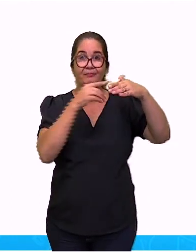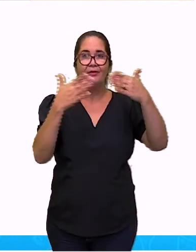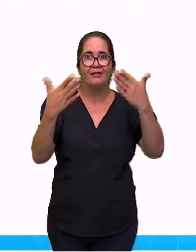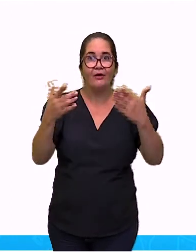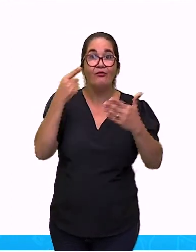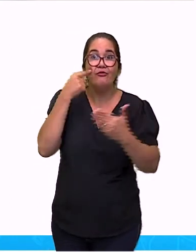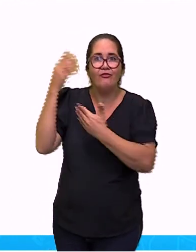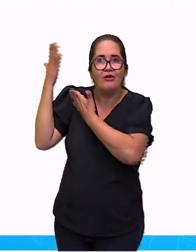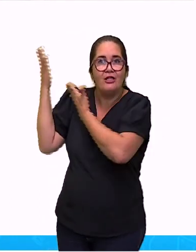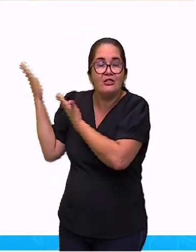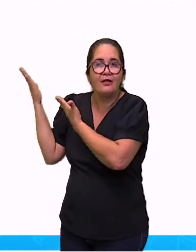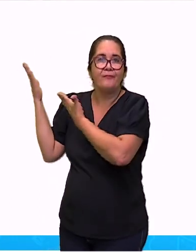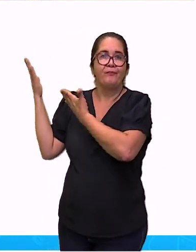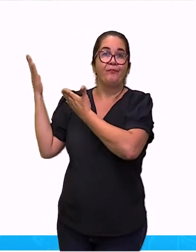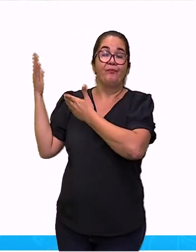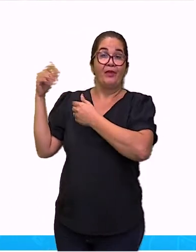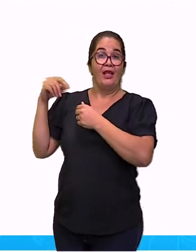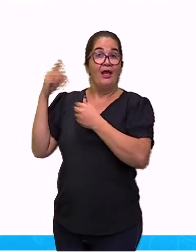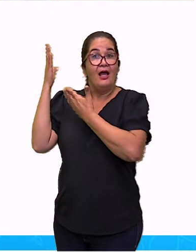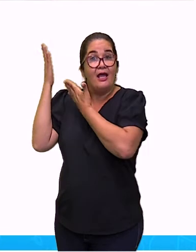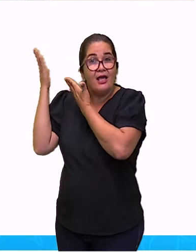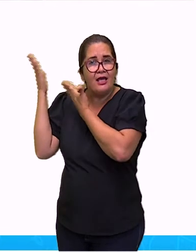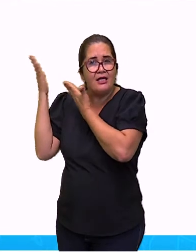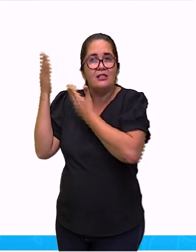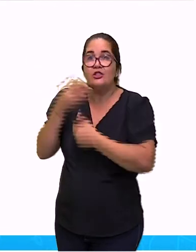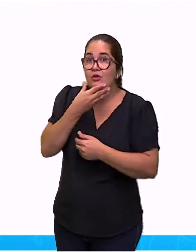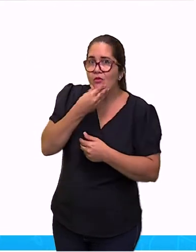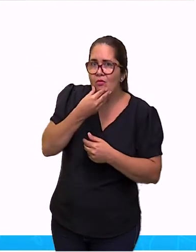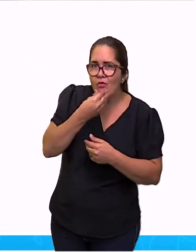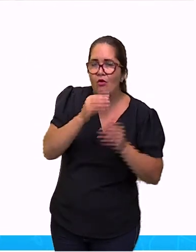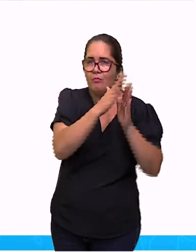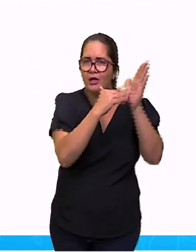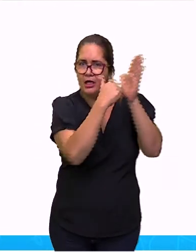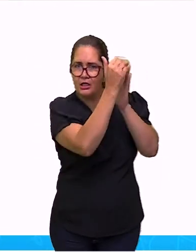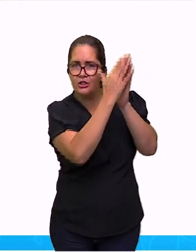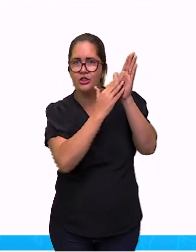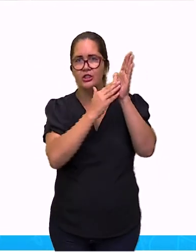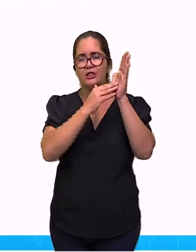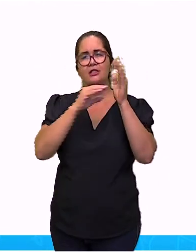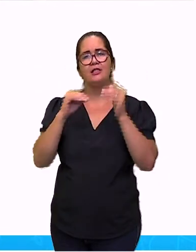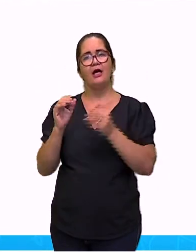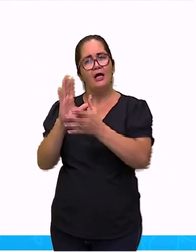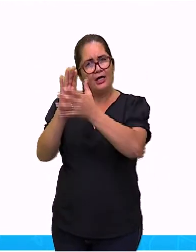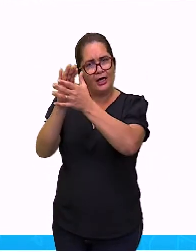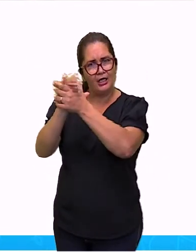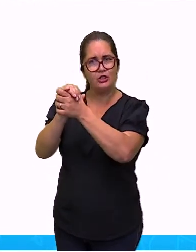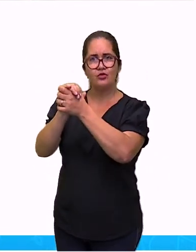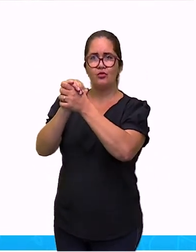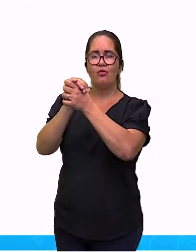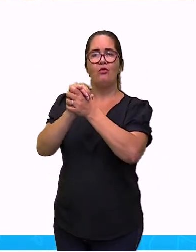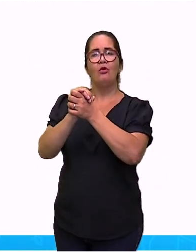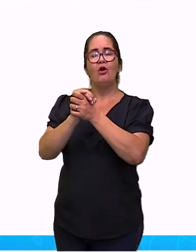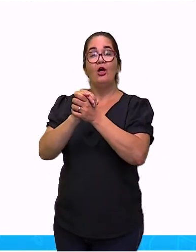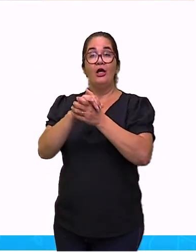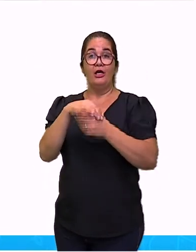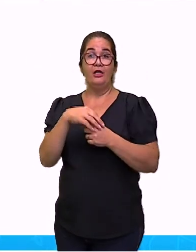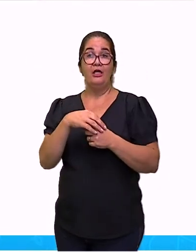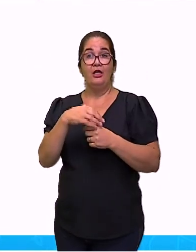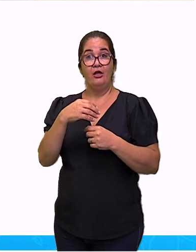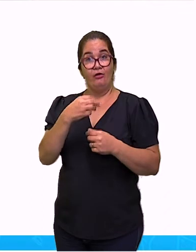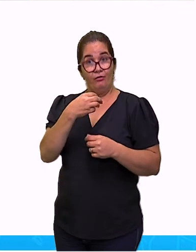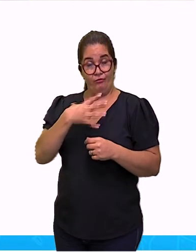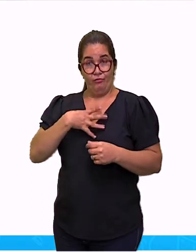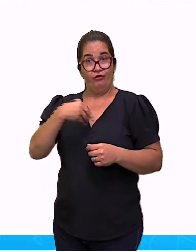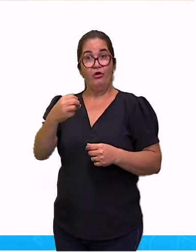filhos. Eliseu Visconti ele morreu, gente, no Rio de Janeiro, em 15 de outubro de 1944.